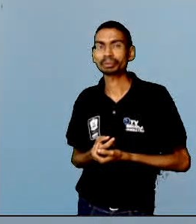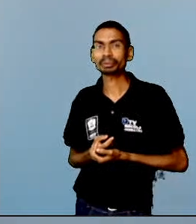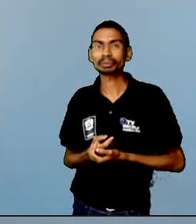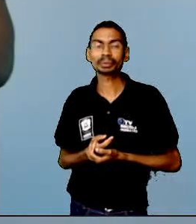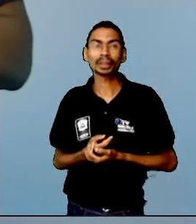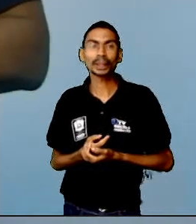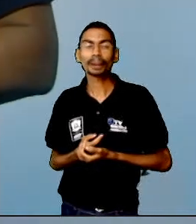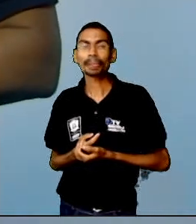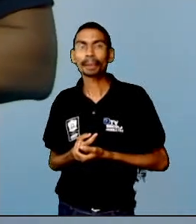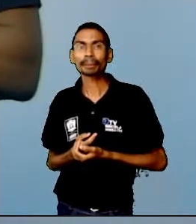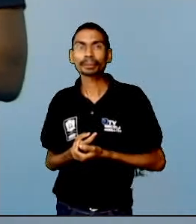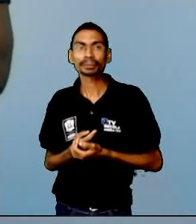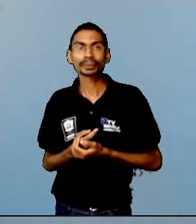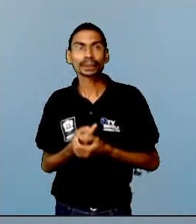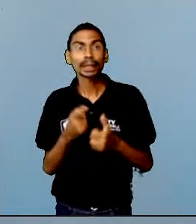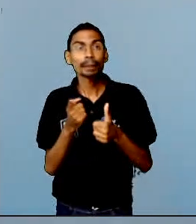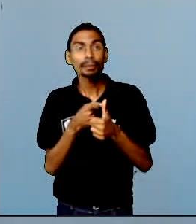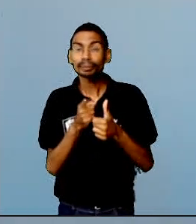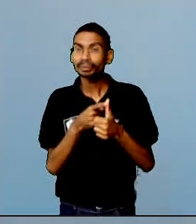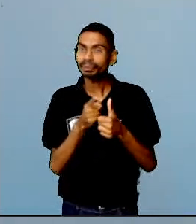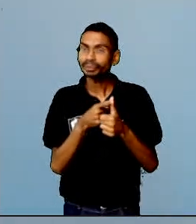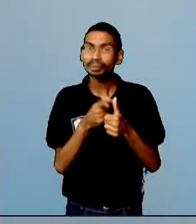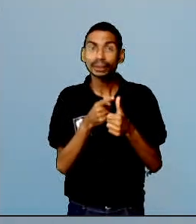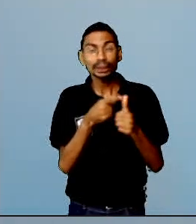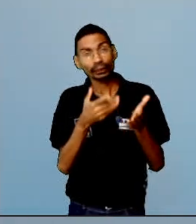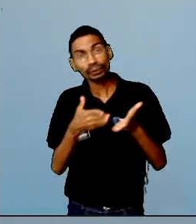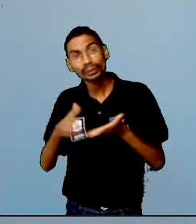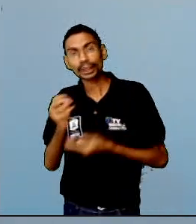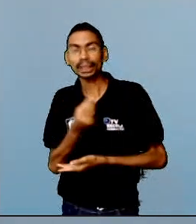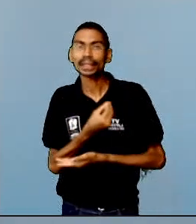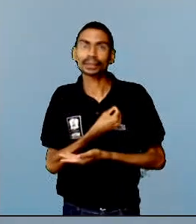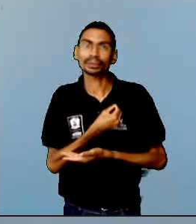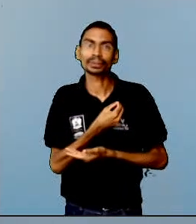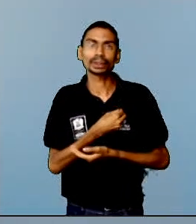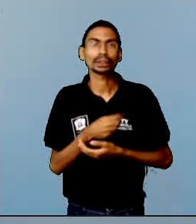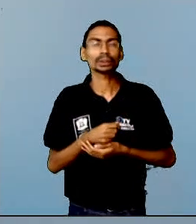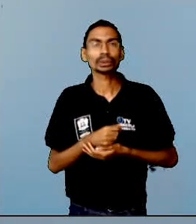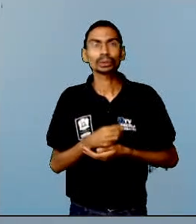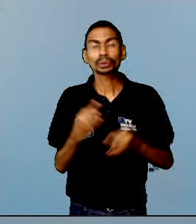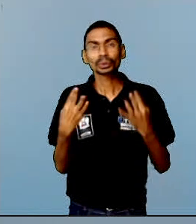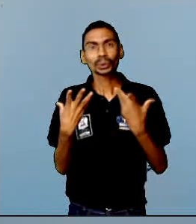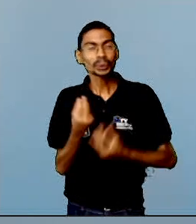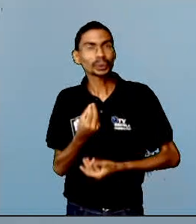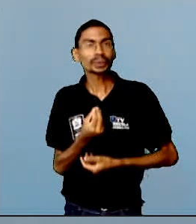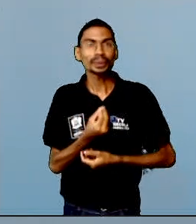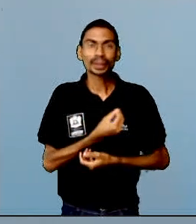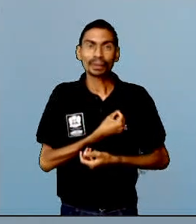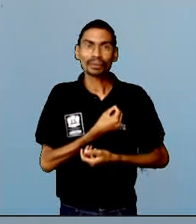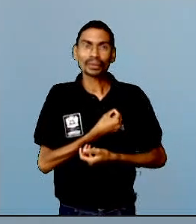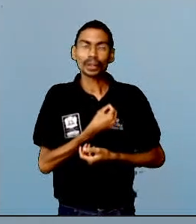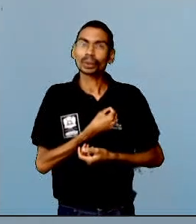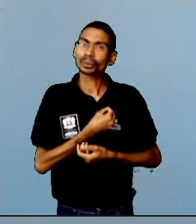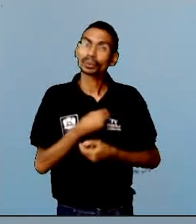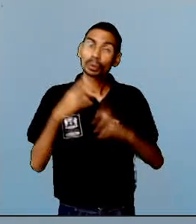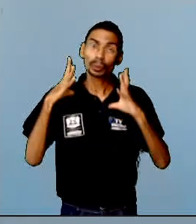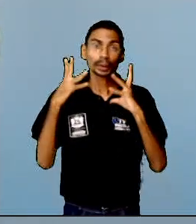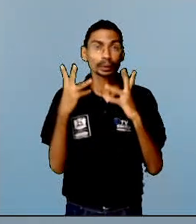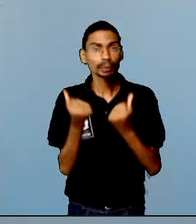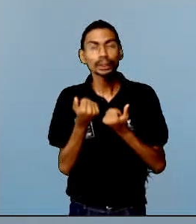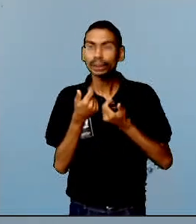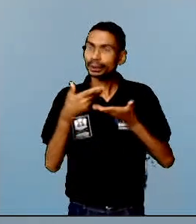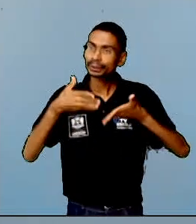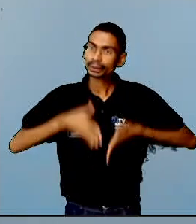No primeira fase do ciclo da vida, todo ser vivo ele nascem. Existem várias formas em que